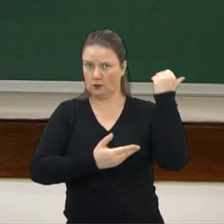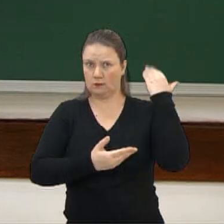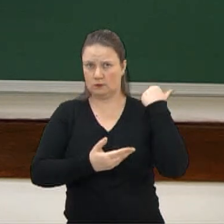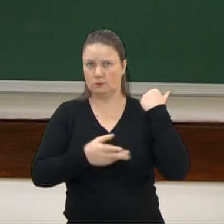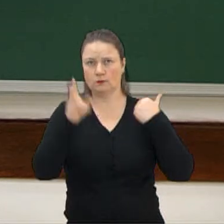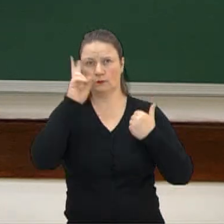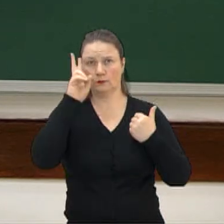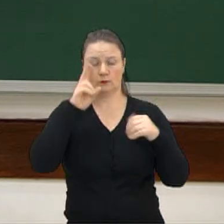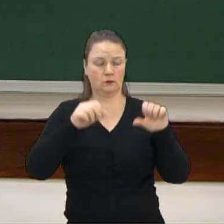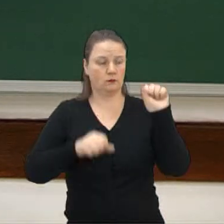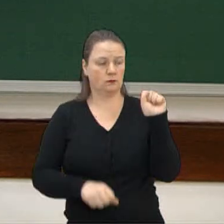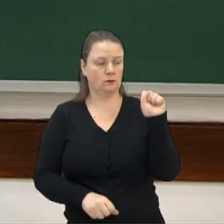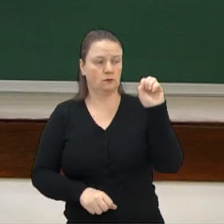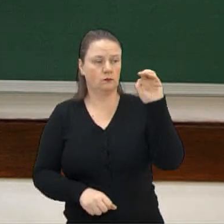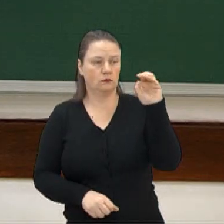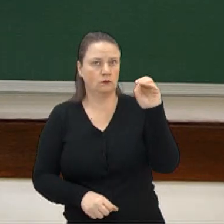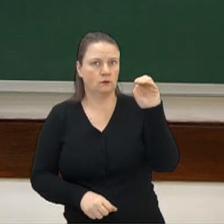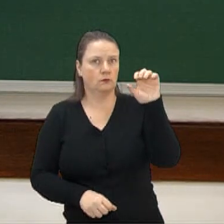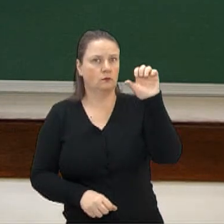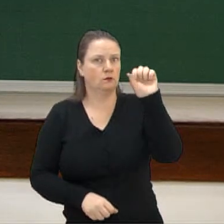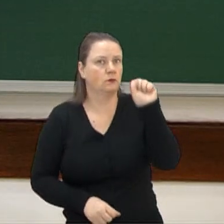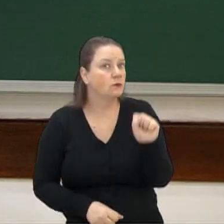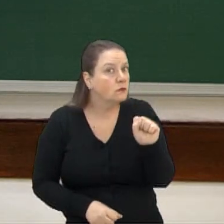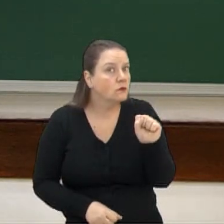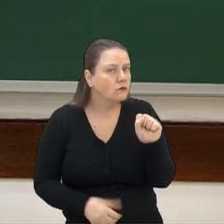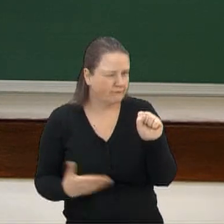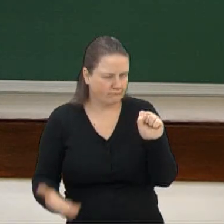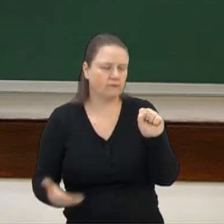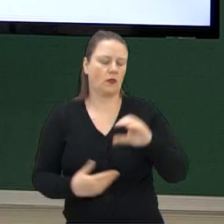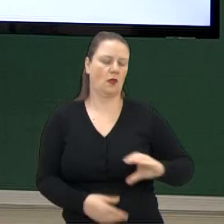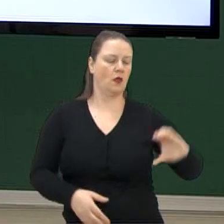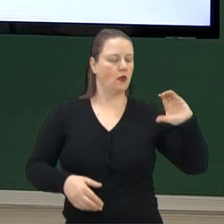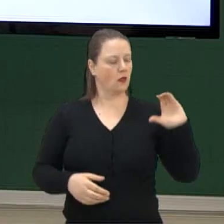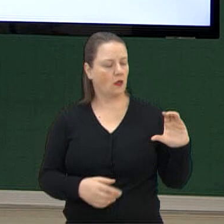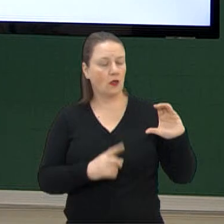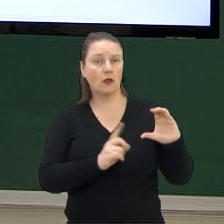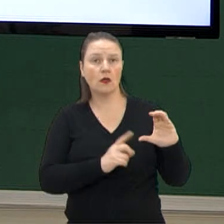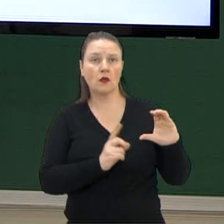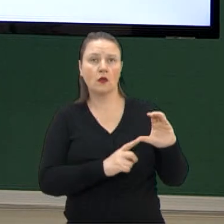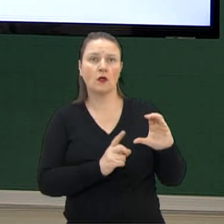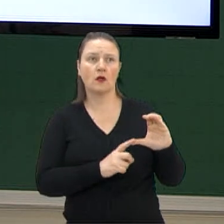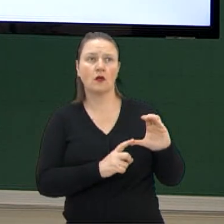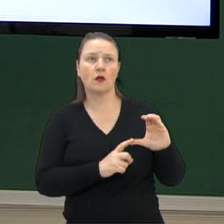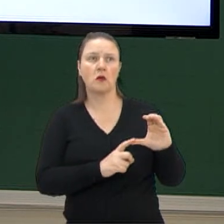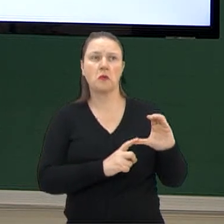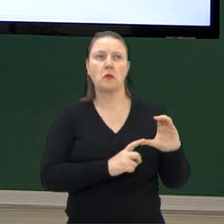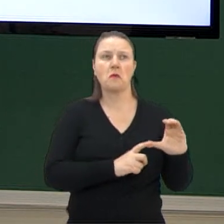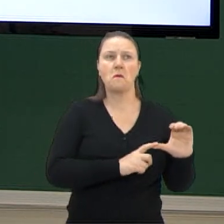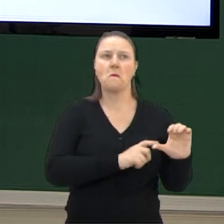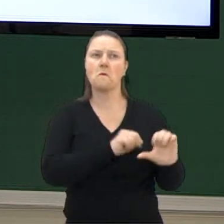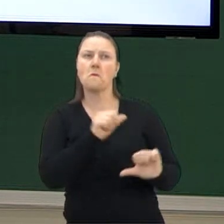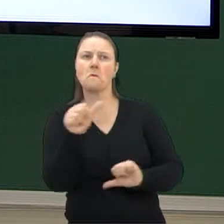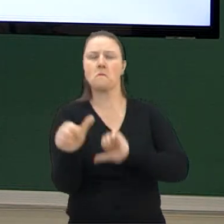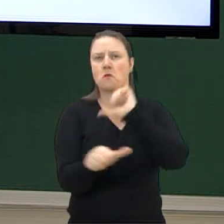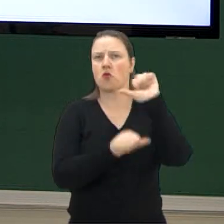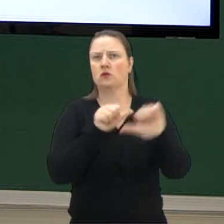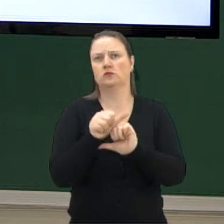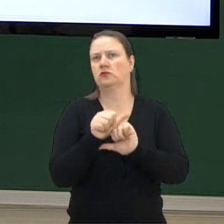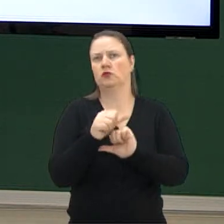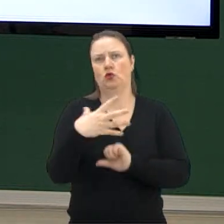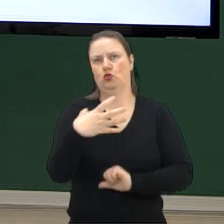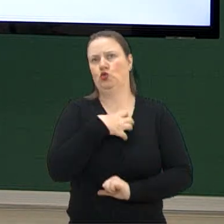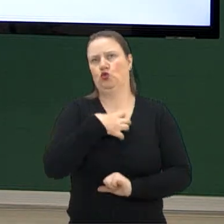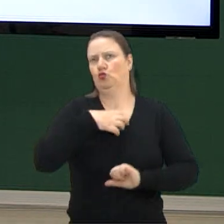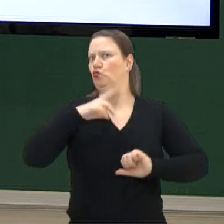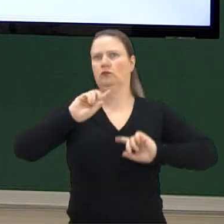o sós? Qual classe gramatical ela pertence? E na letra C, sem alteração de sentido. Isso é muito importante. Nós